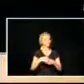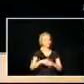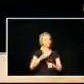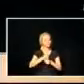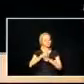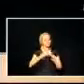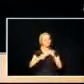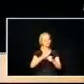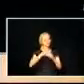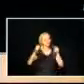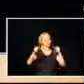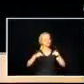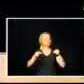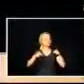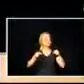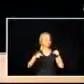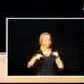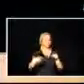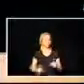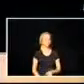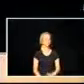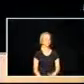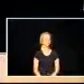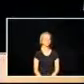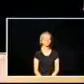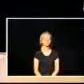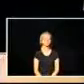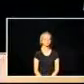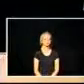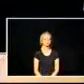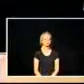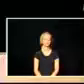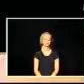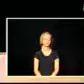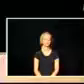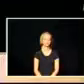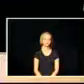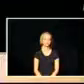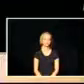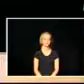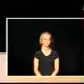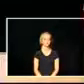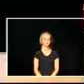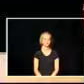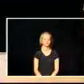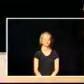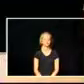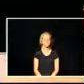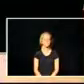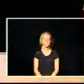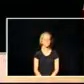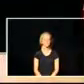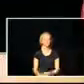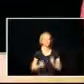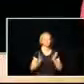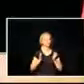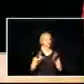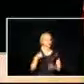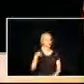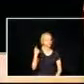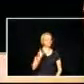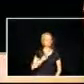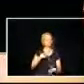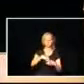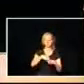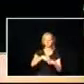2014. E como o próprio projeto Unital aqui mostra, nós estamos votando hoje, dia 10 de junho,